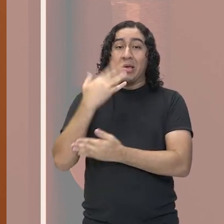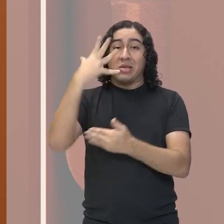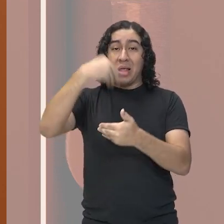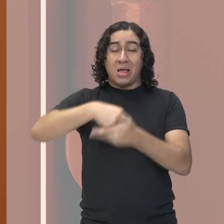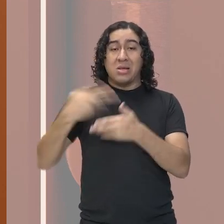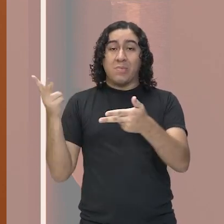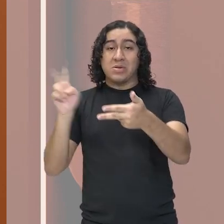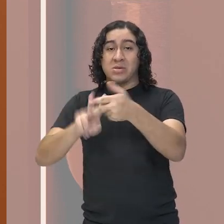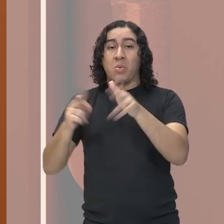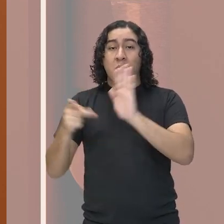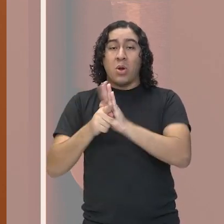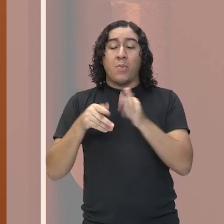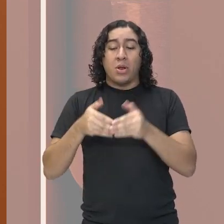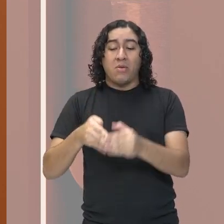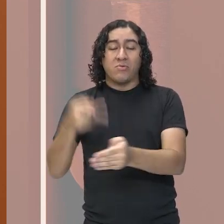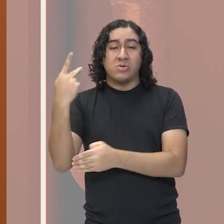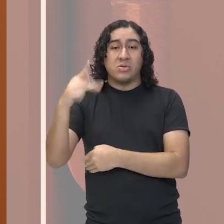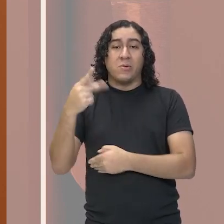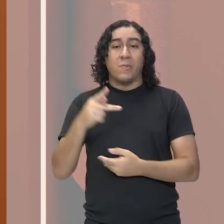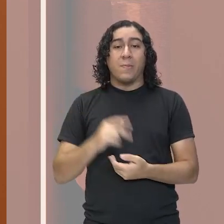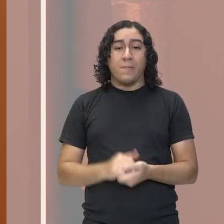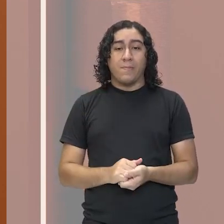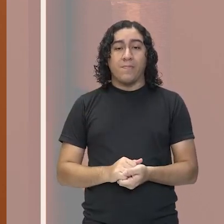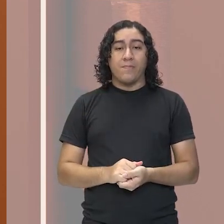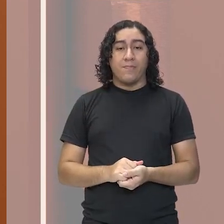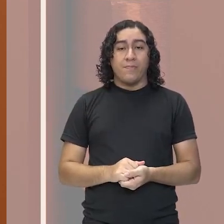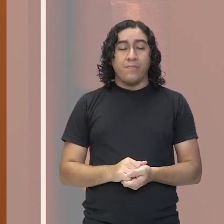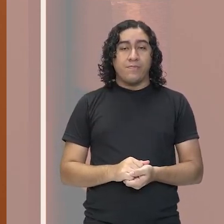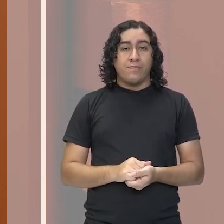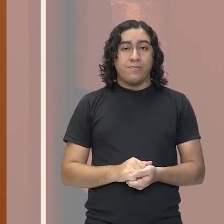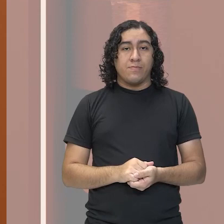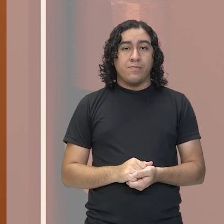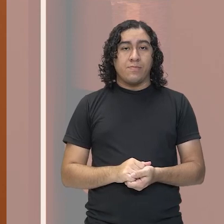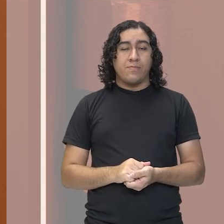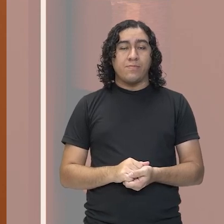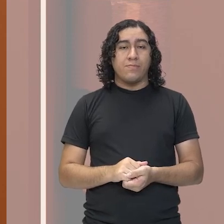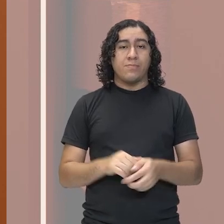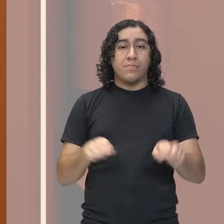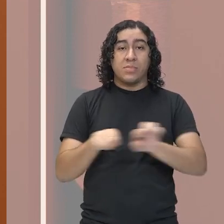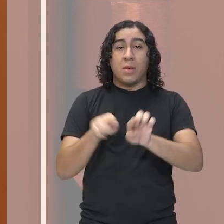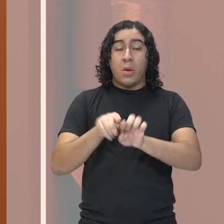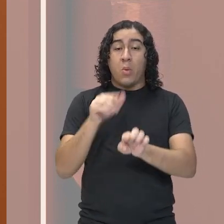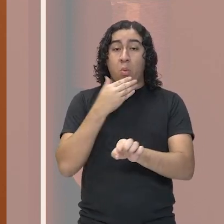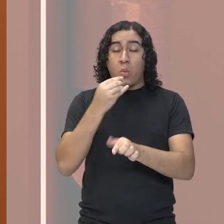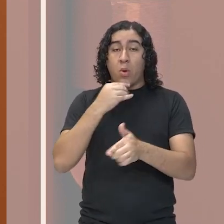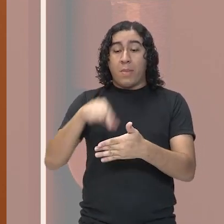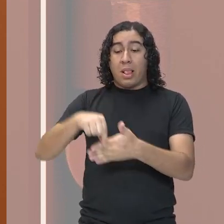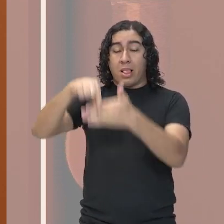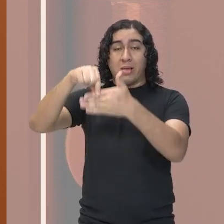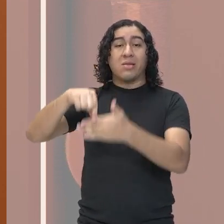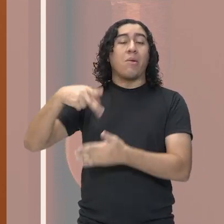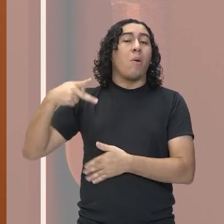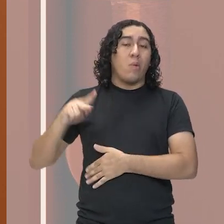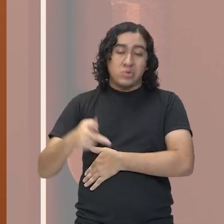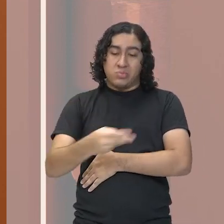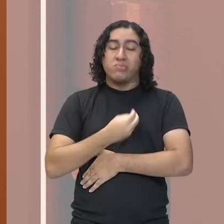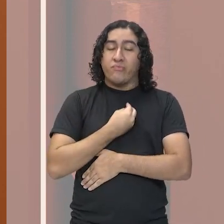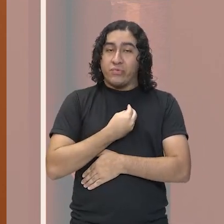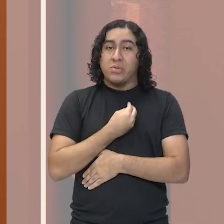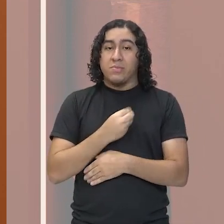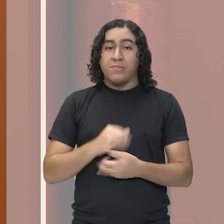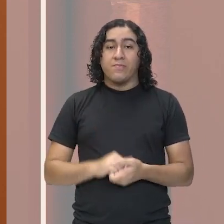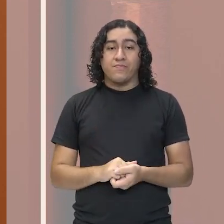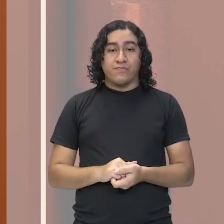do próprio navio, e o Almirante Negro, ele conseguiu, né, sobreviver e